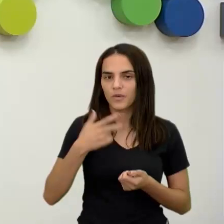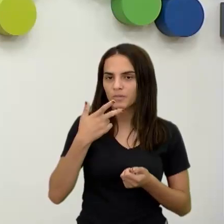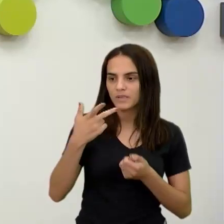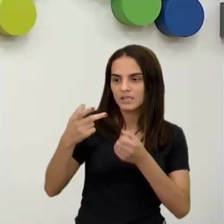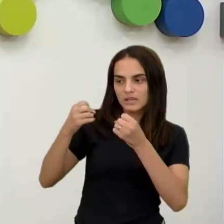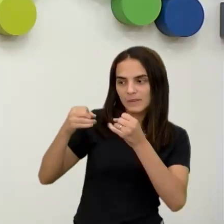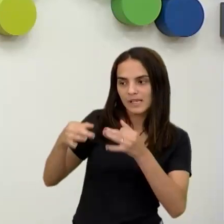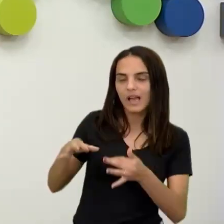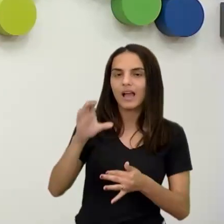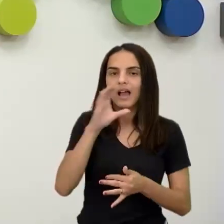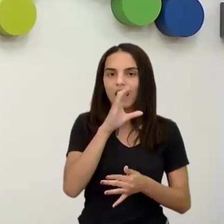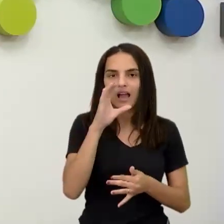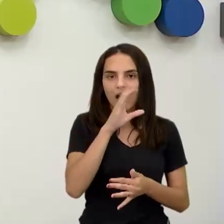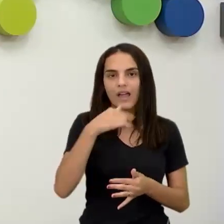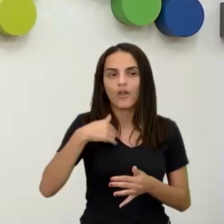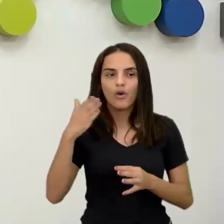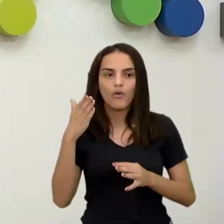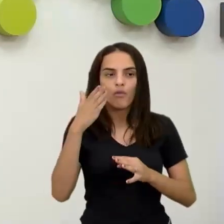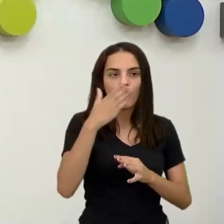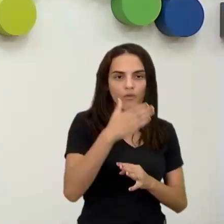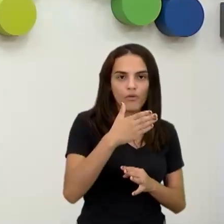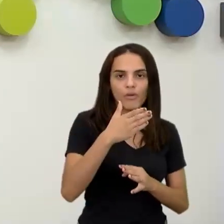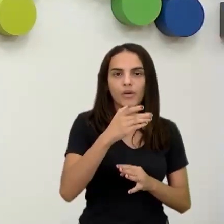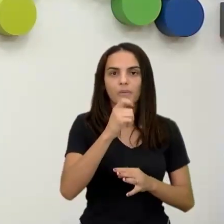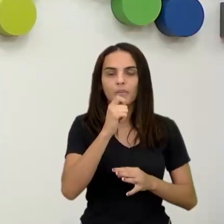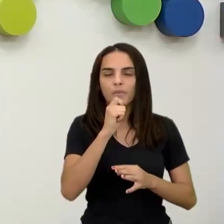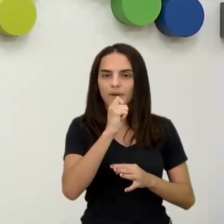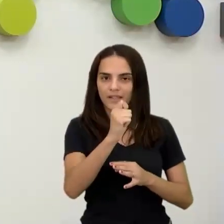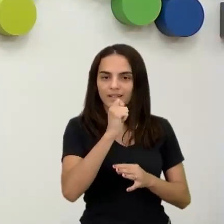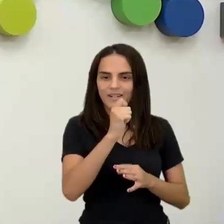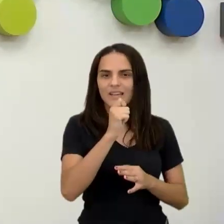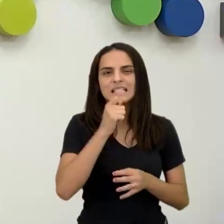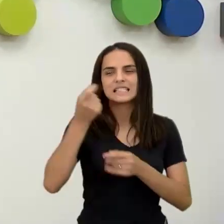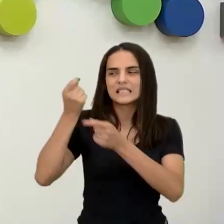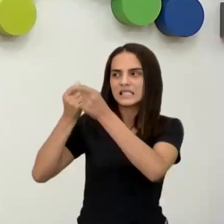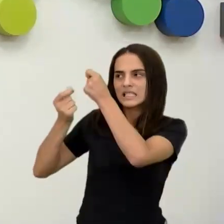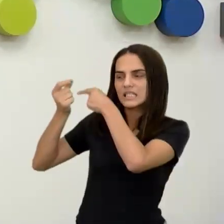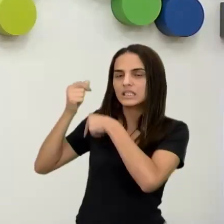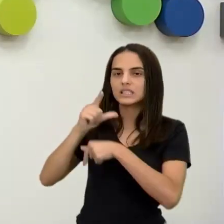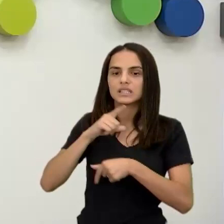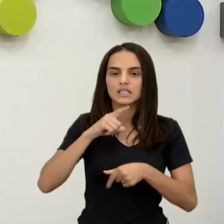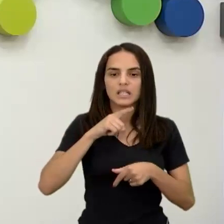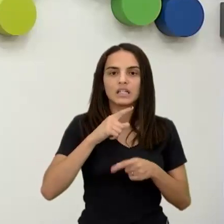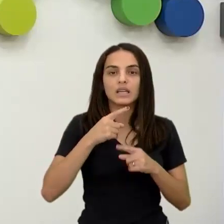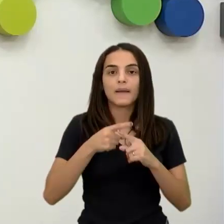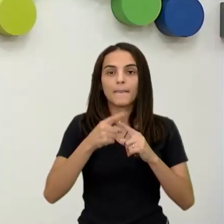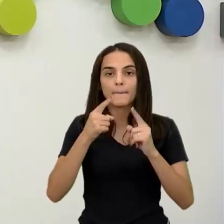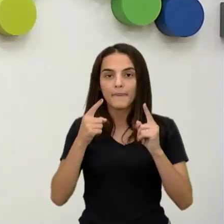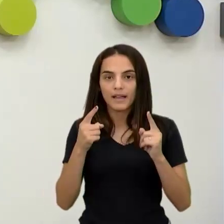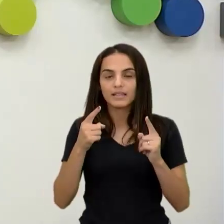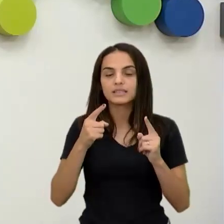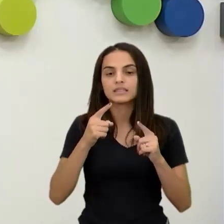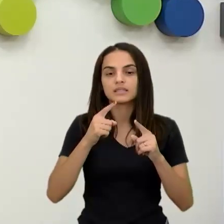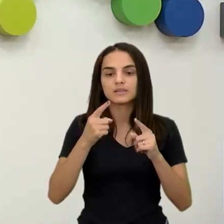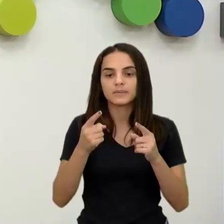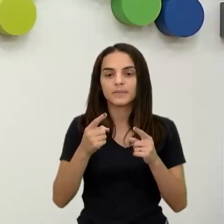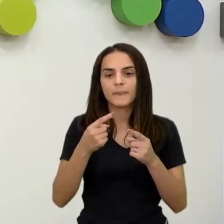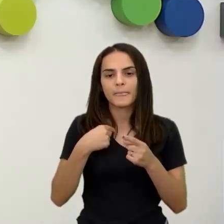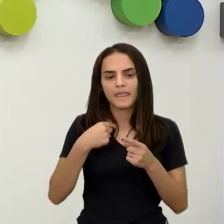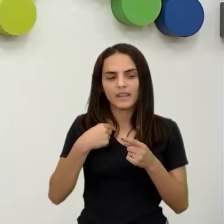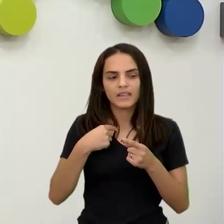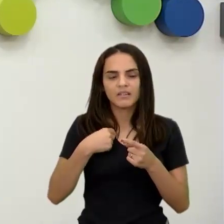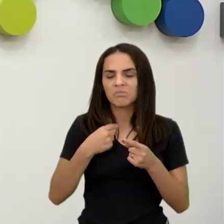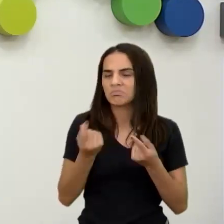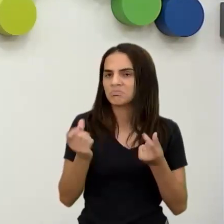comigo uma vez. Eu fui para uma entrevista, isso faz, sei lá, quantos anos? Muito. Mas era para uma vaga de telemarketing. Apesar que eu